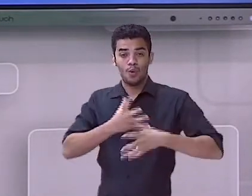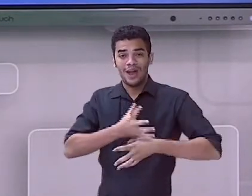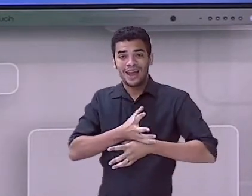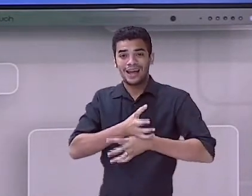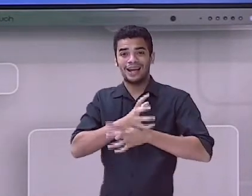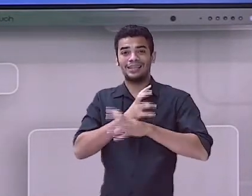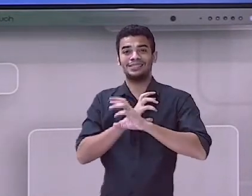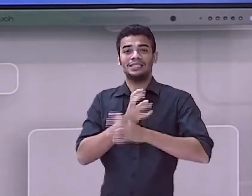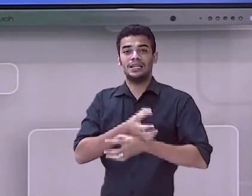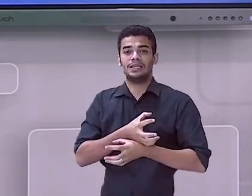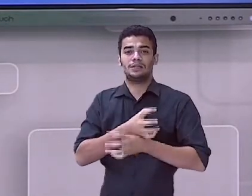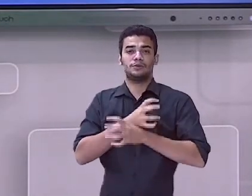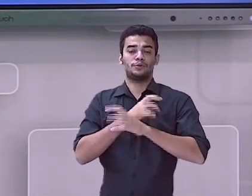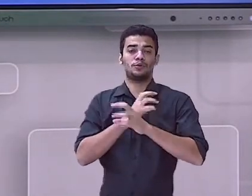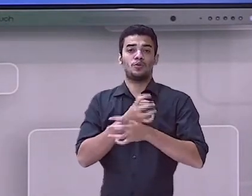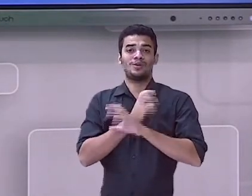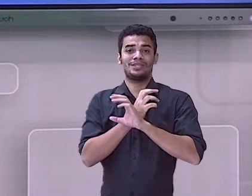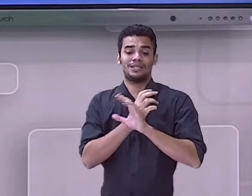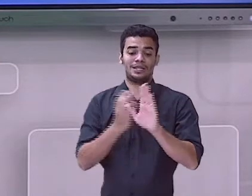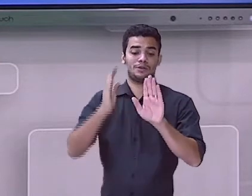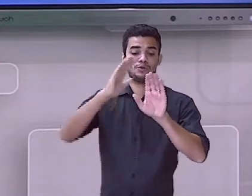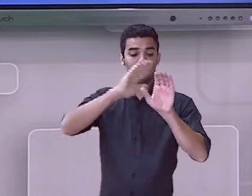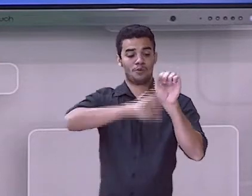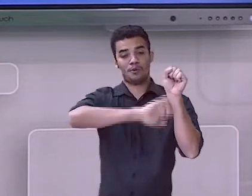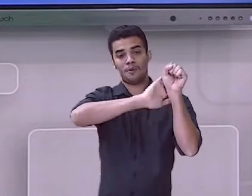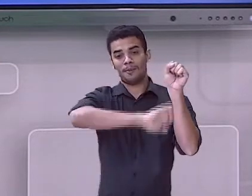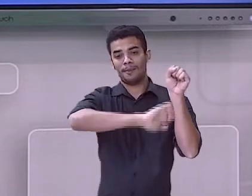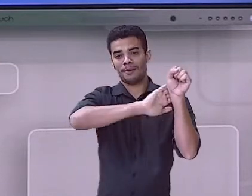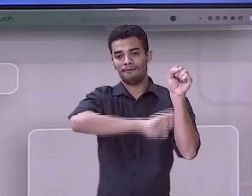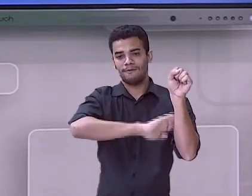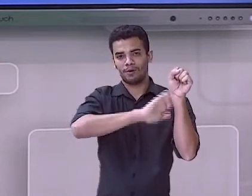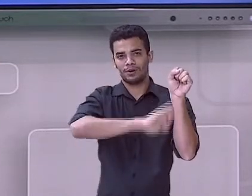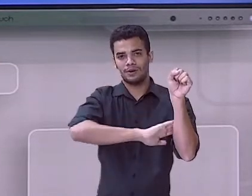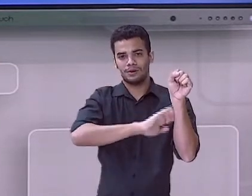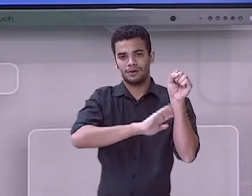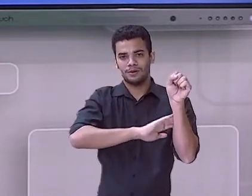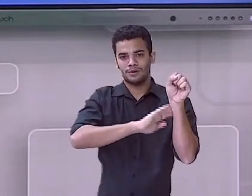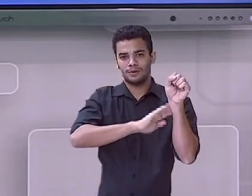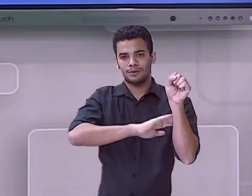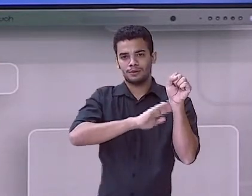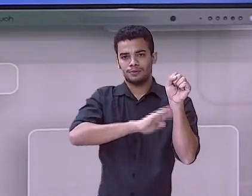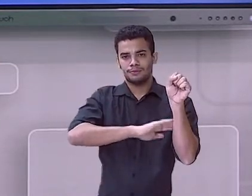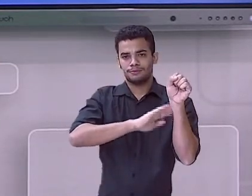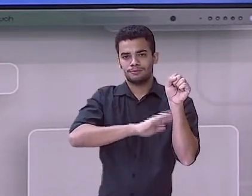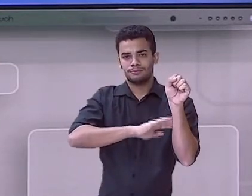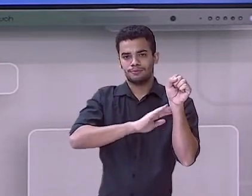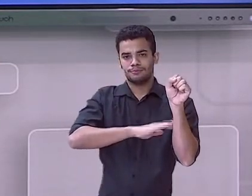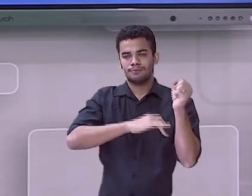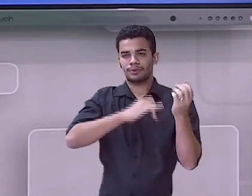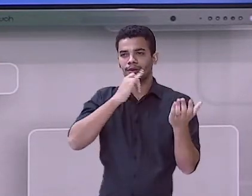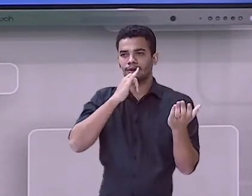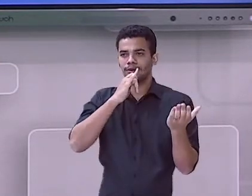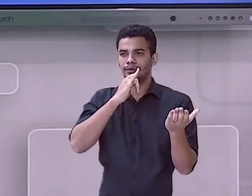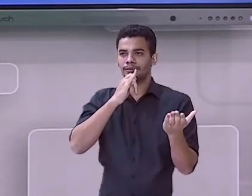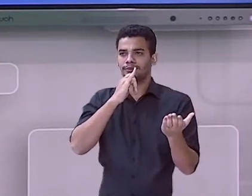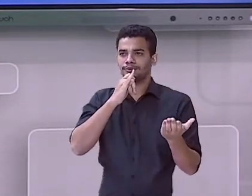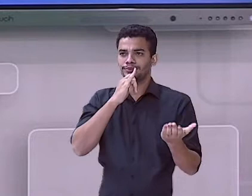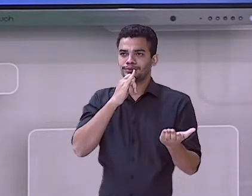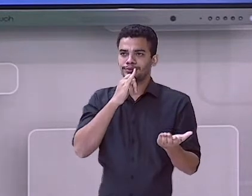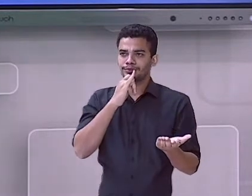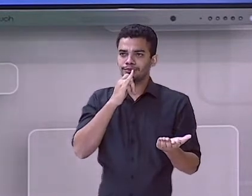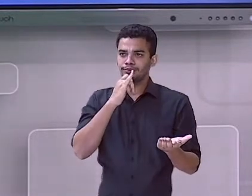Exoesqueleto. Olha aí, já começa a ser dentro, né? Que mais?